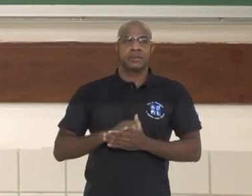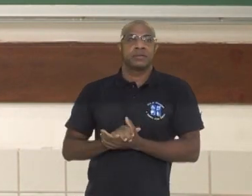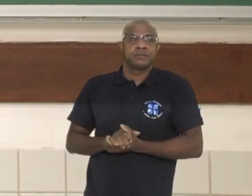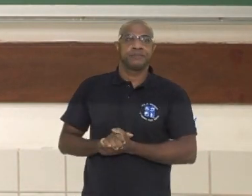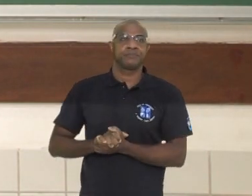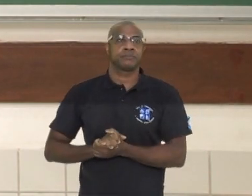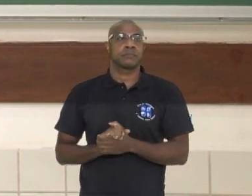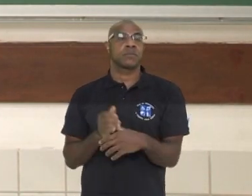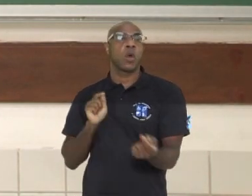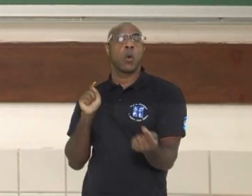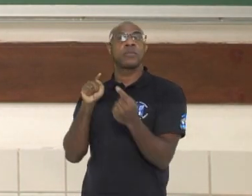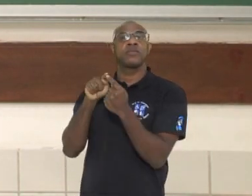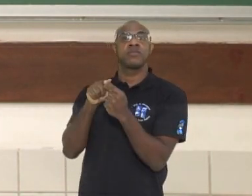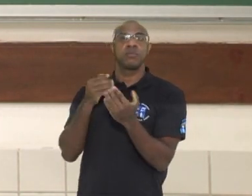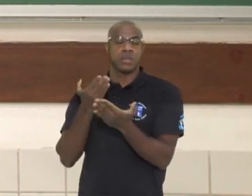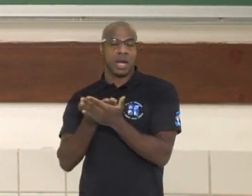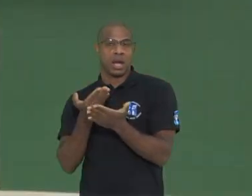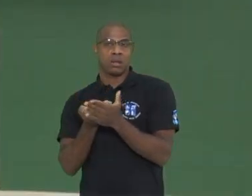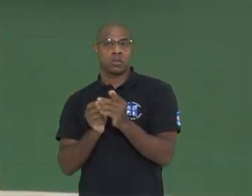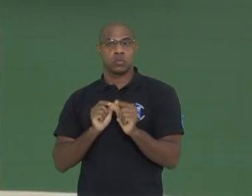objetivos dessa aula